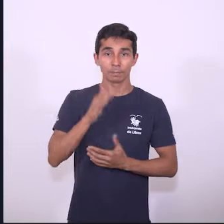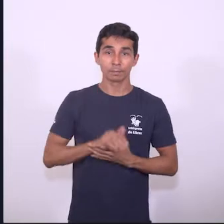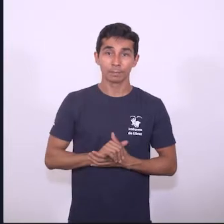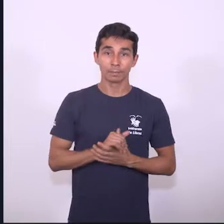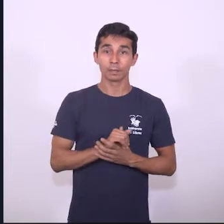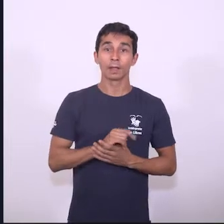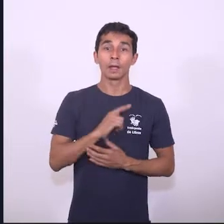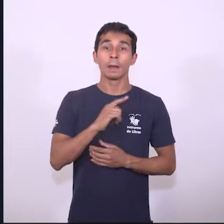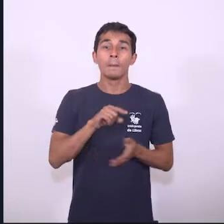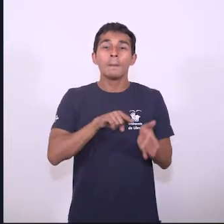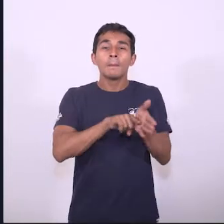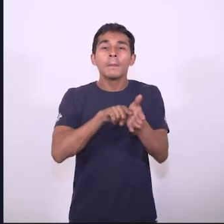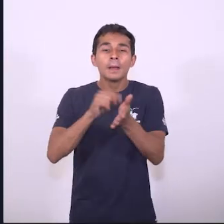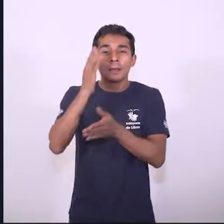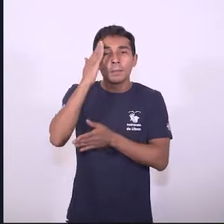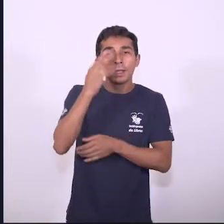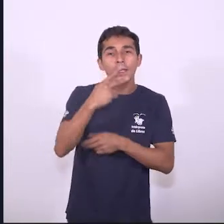comunitárias,